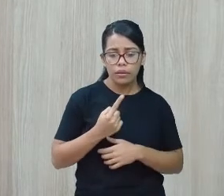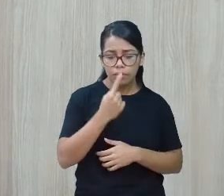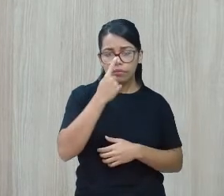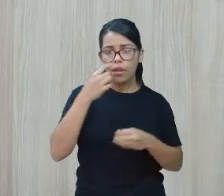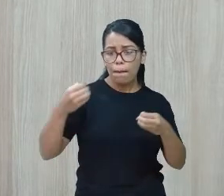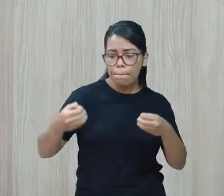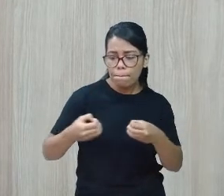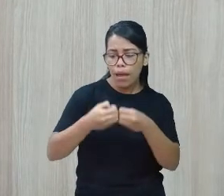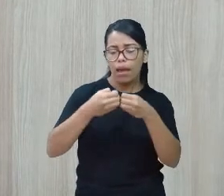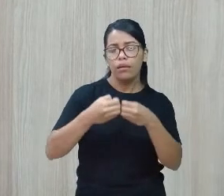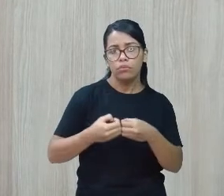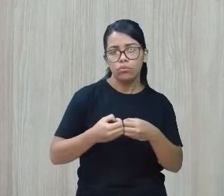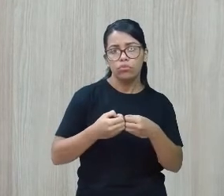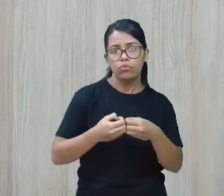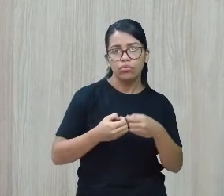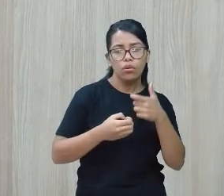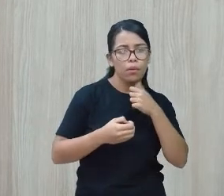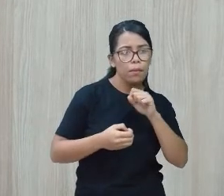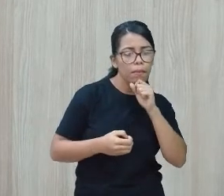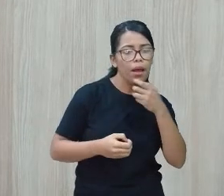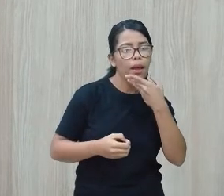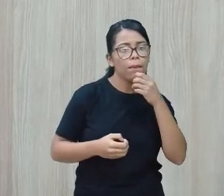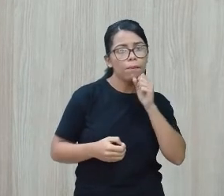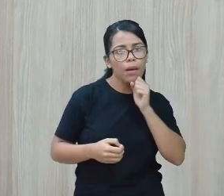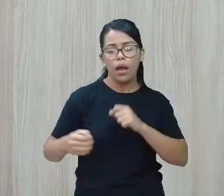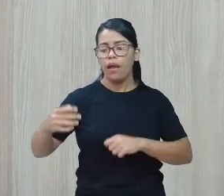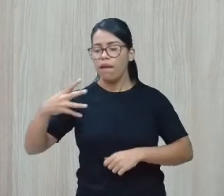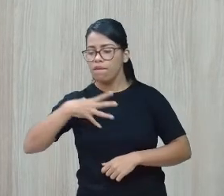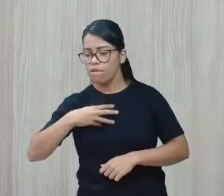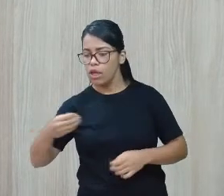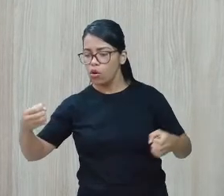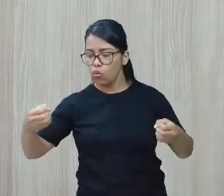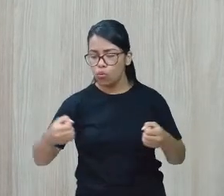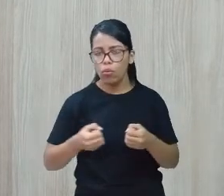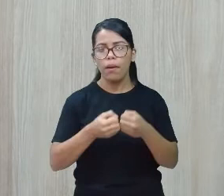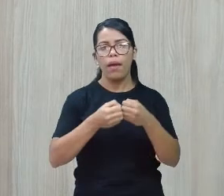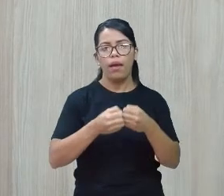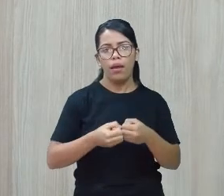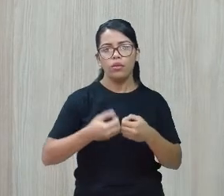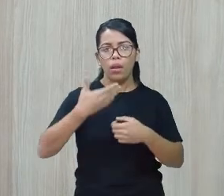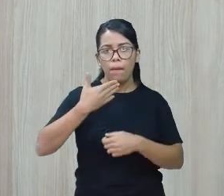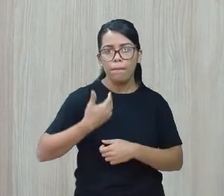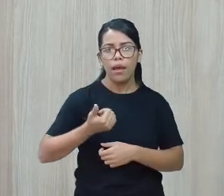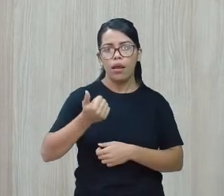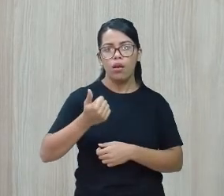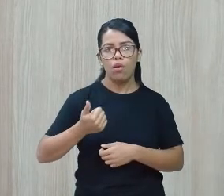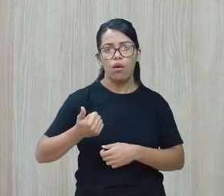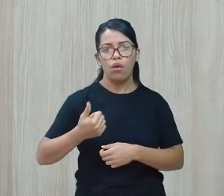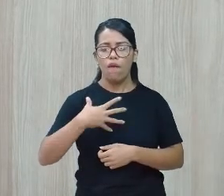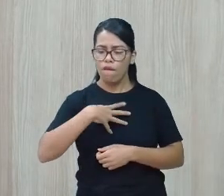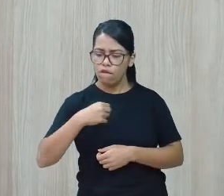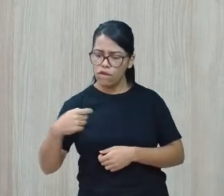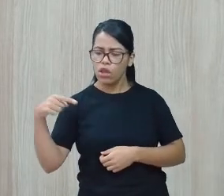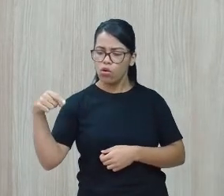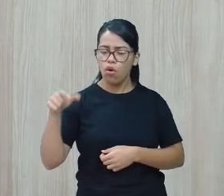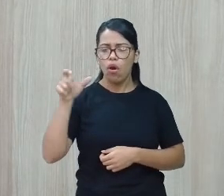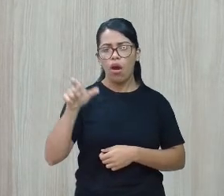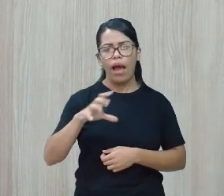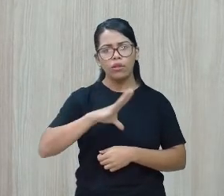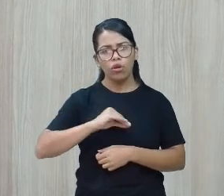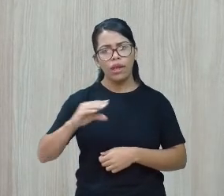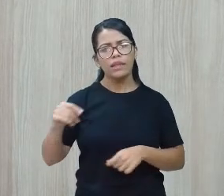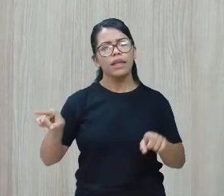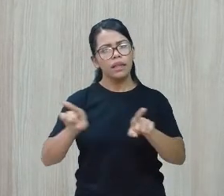um de vocês, forcem também essa conversa. Puxem a conversa. Não deixe só para um momento de um caso como